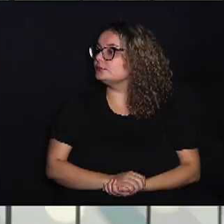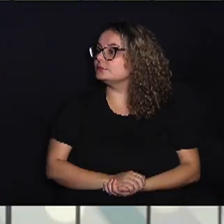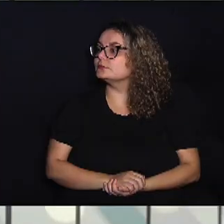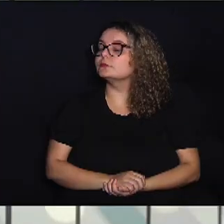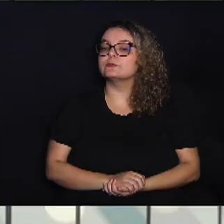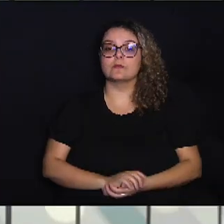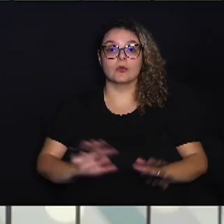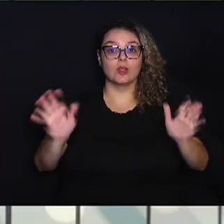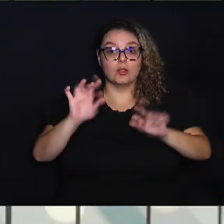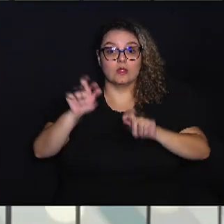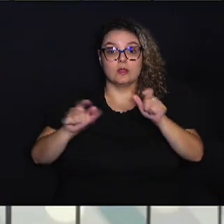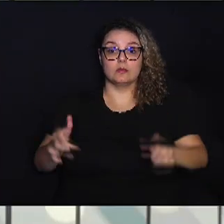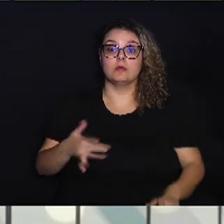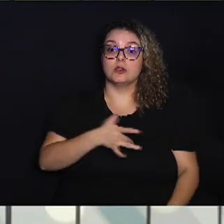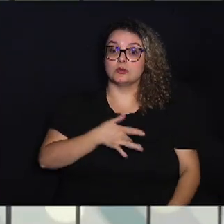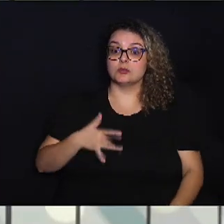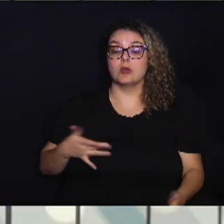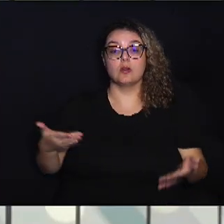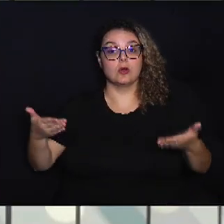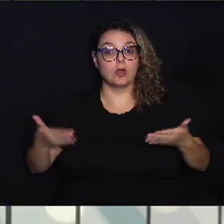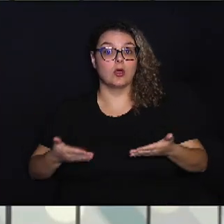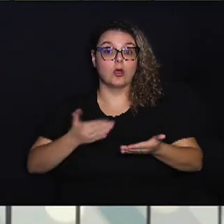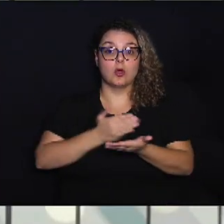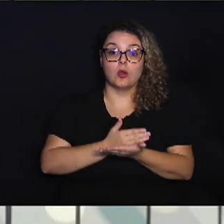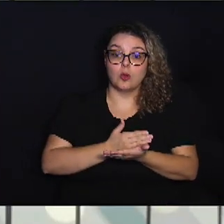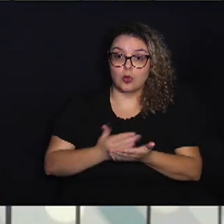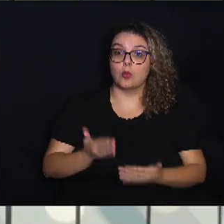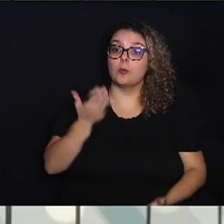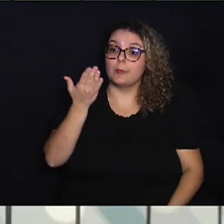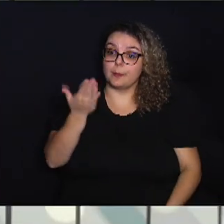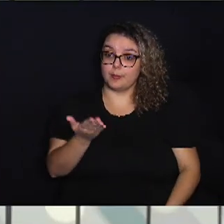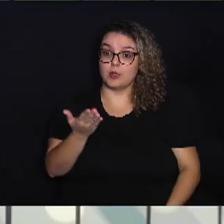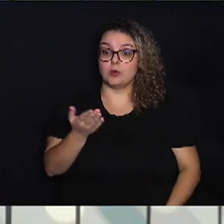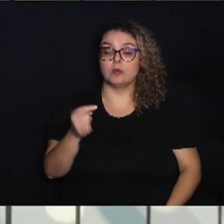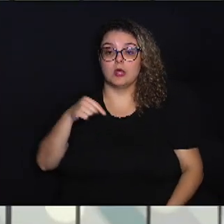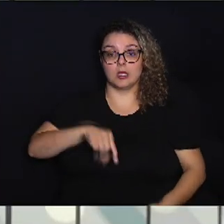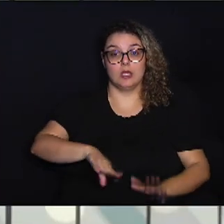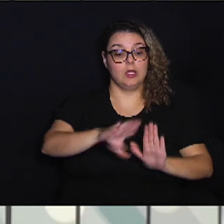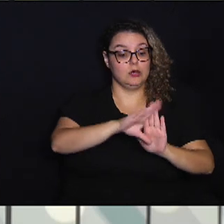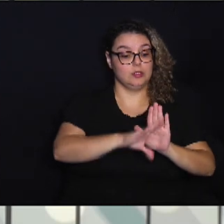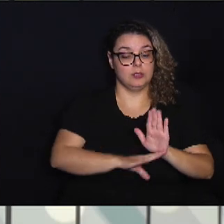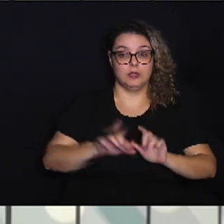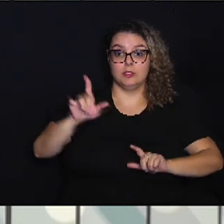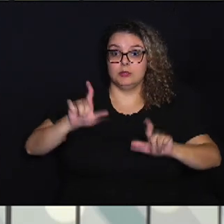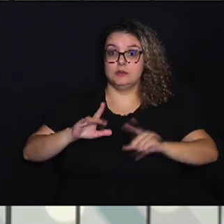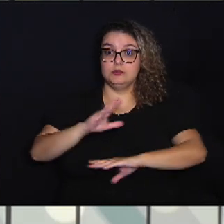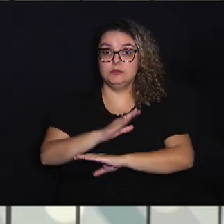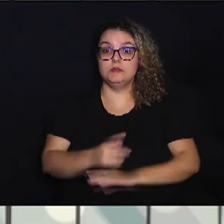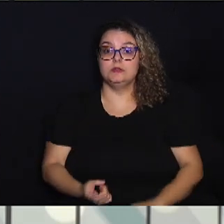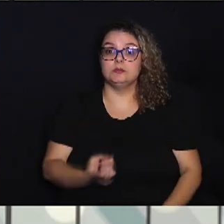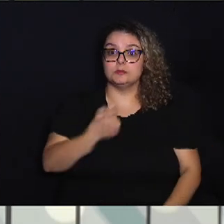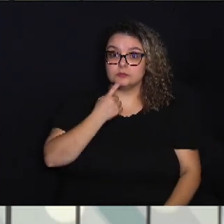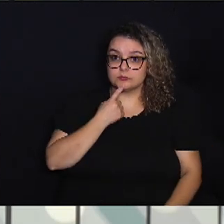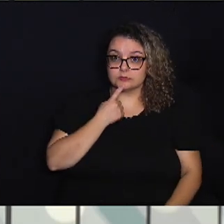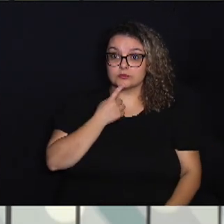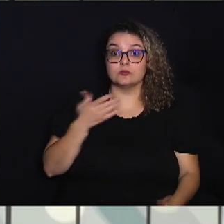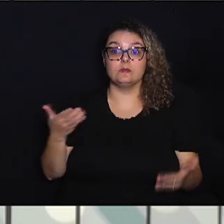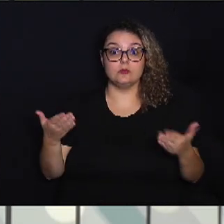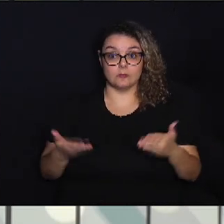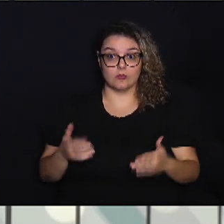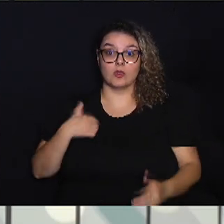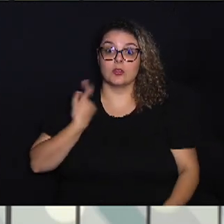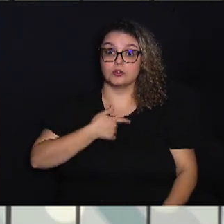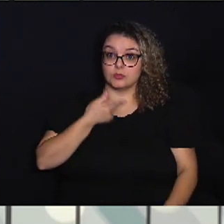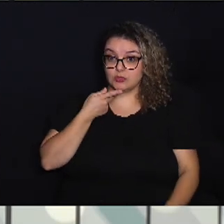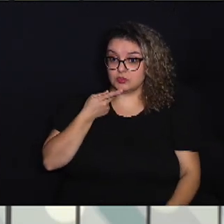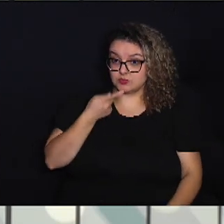Olá pessoal, mais um Saúde Agora começando para você aqui na programação da TV Câmara Campinas. E hoje nós vamos